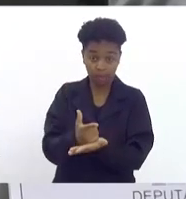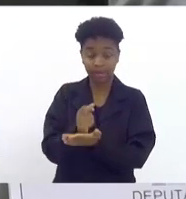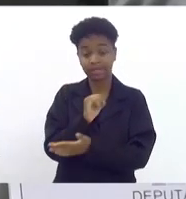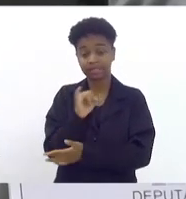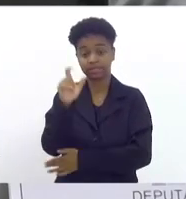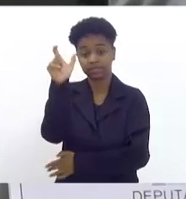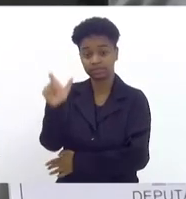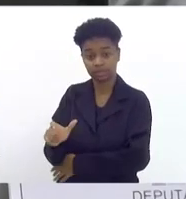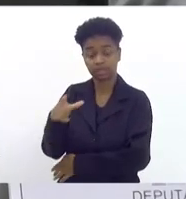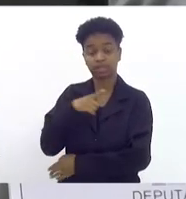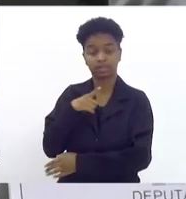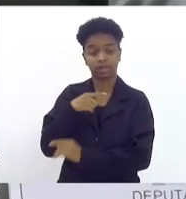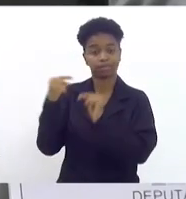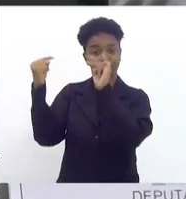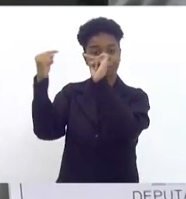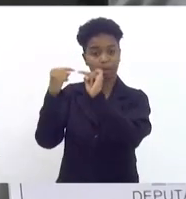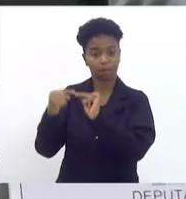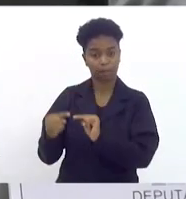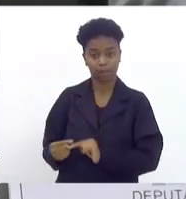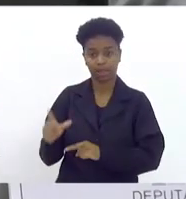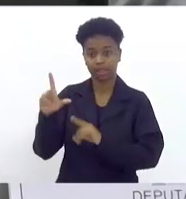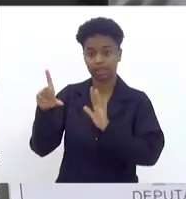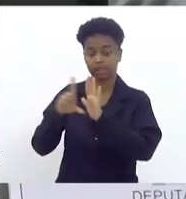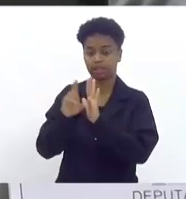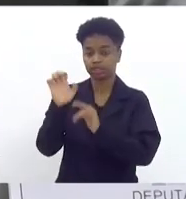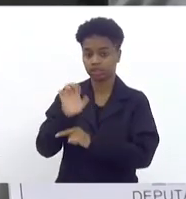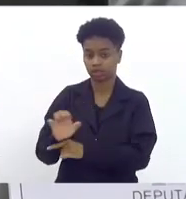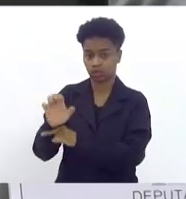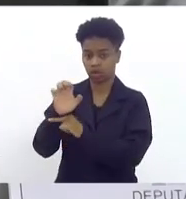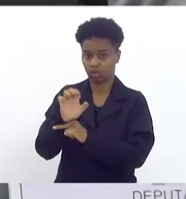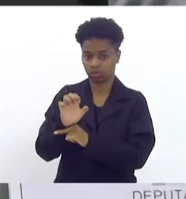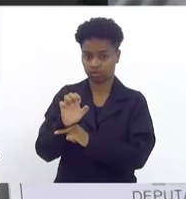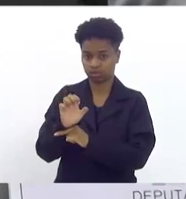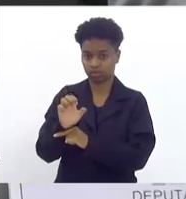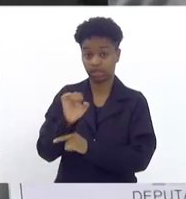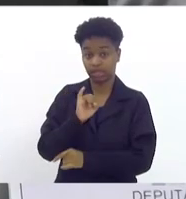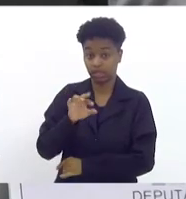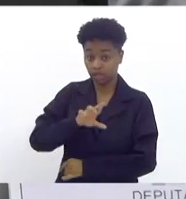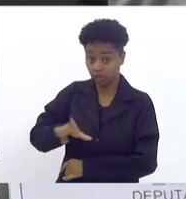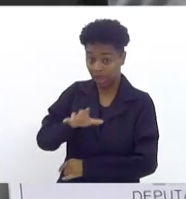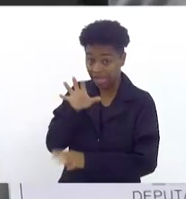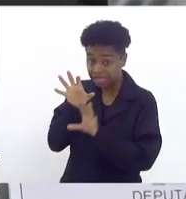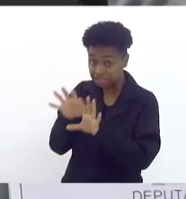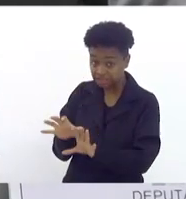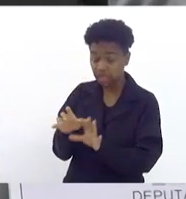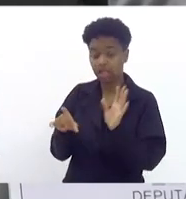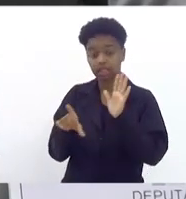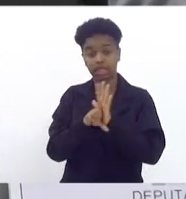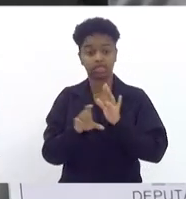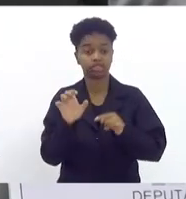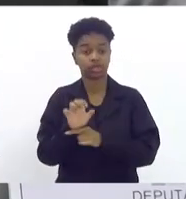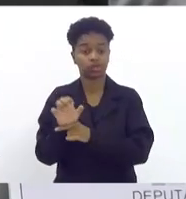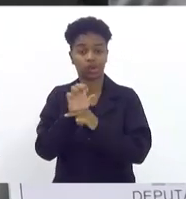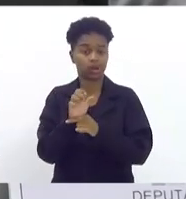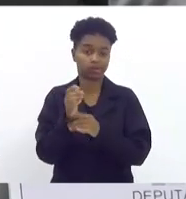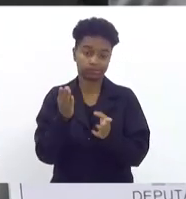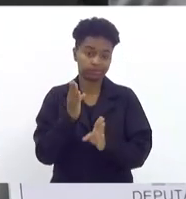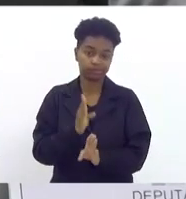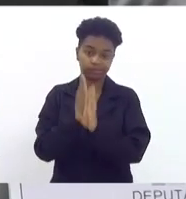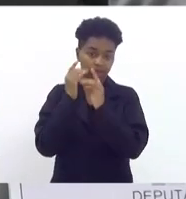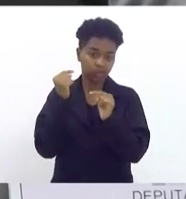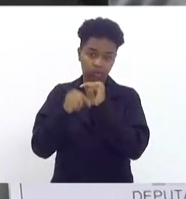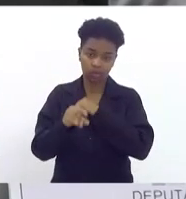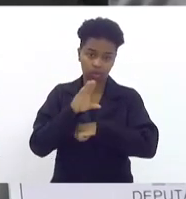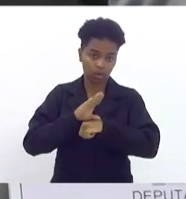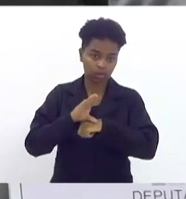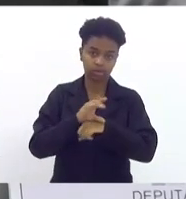que preencher os critérios da lei estadual. Não fosse assim, a lei estadual seria flagrantemente